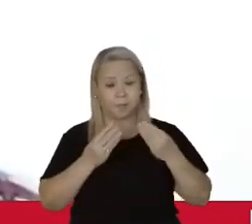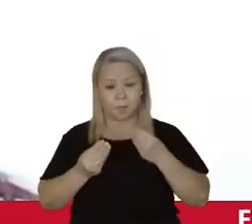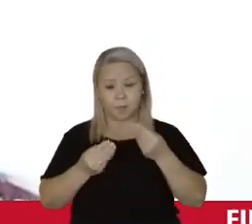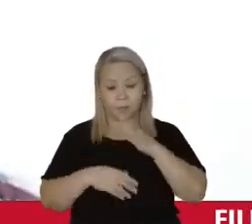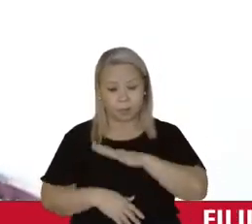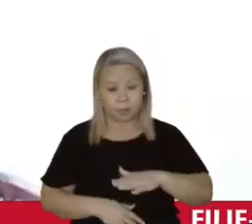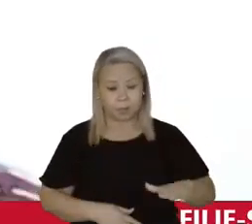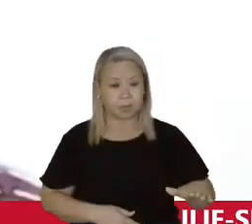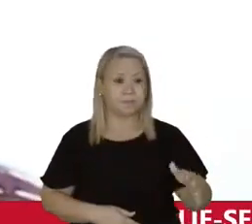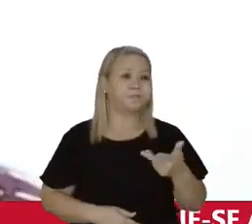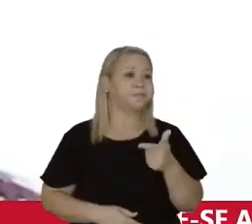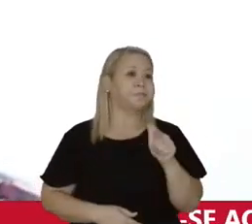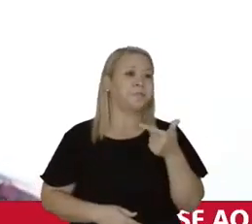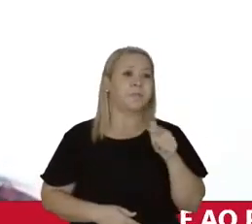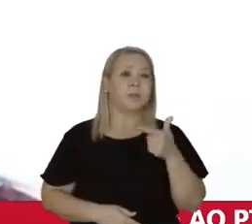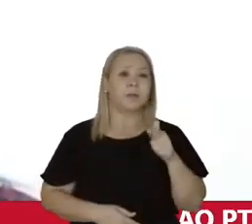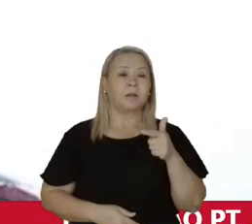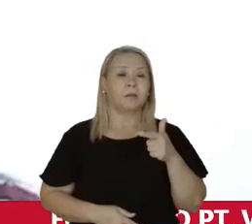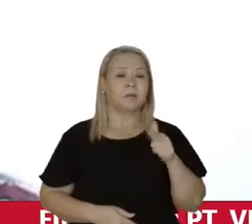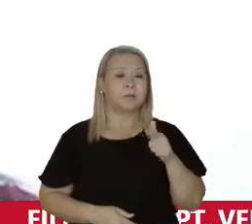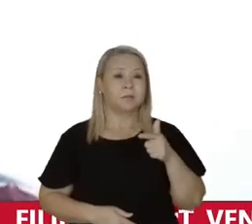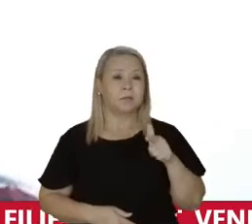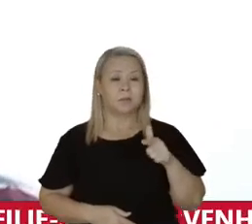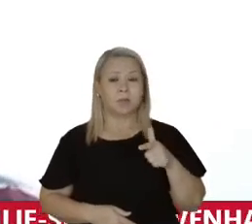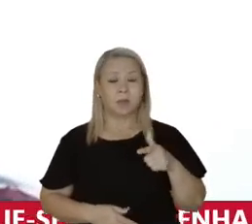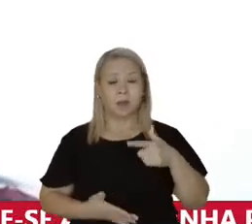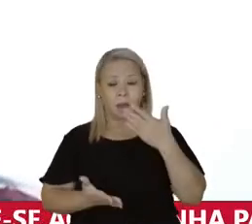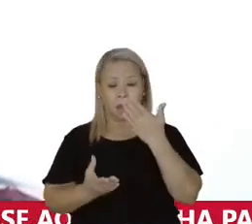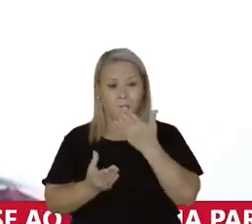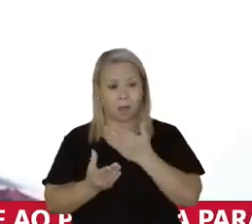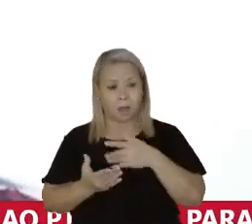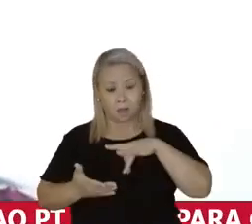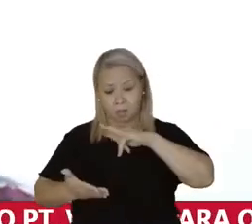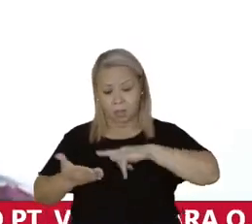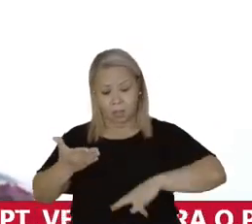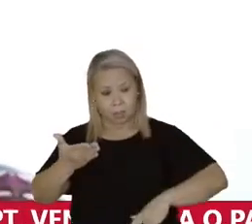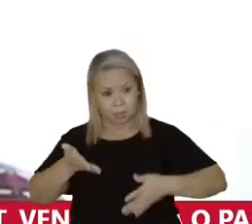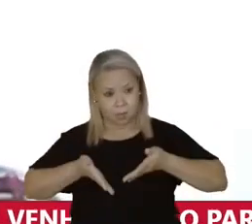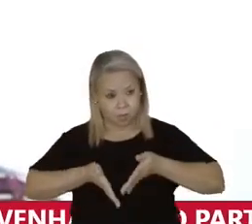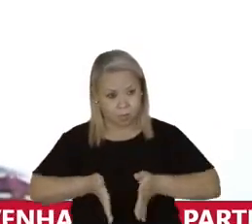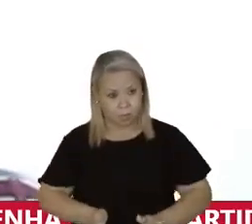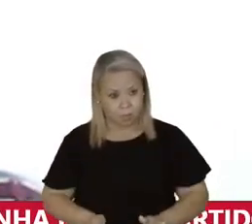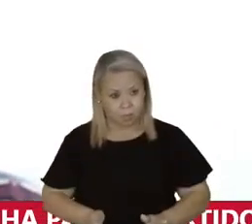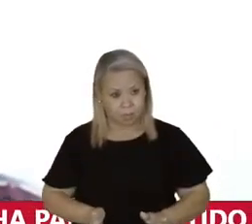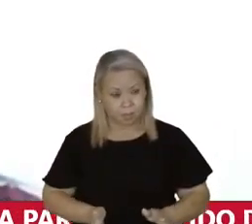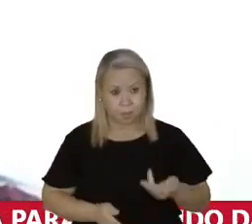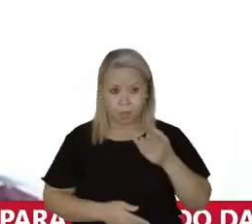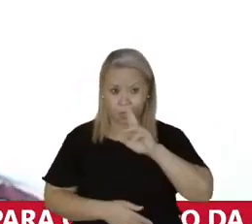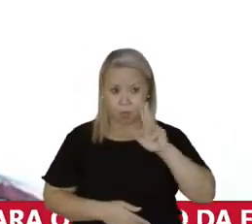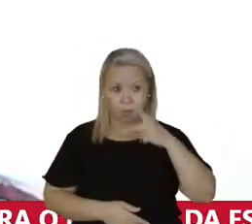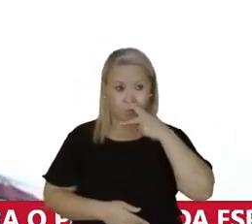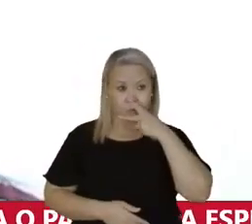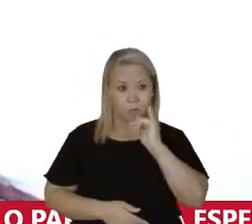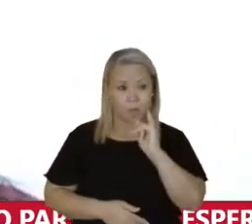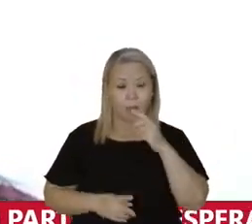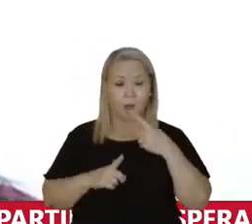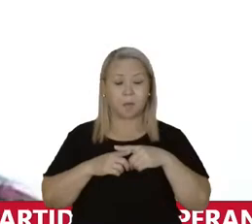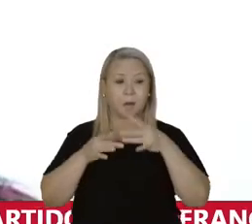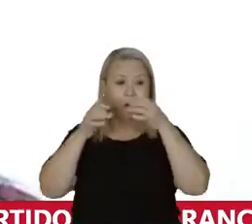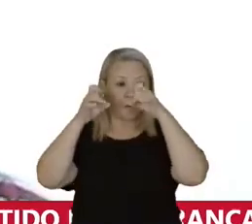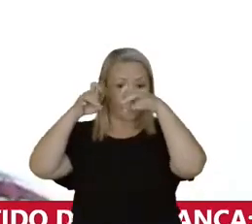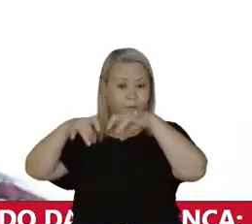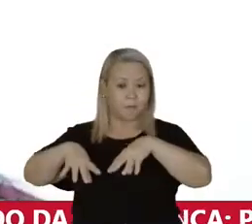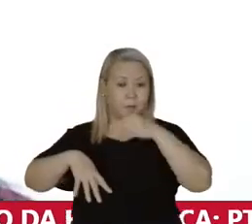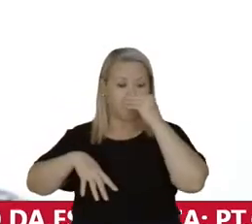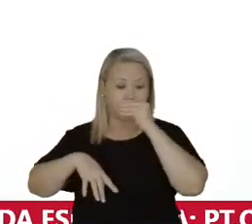não têm a certidão de nascimento, crianças e adultos também, né? Não têm a certidão de nascimento, o nome do pai, porque foram